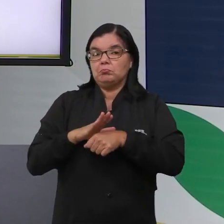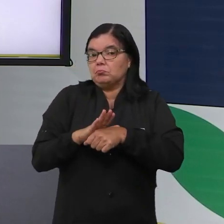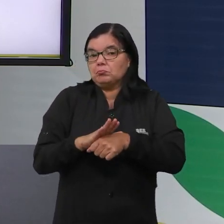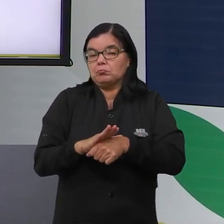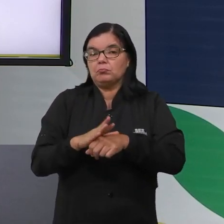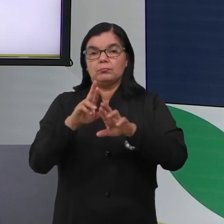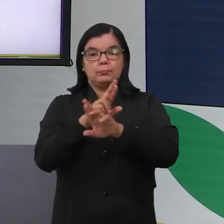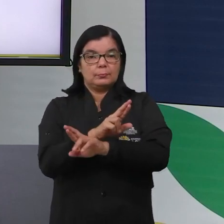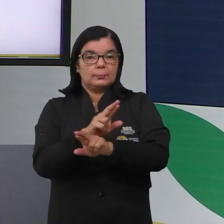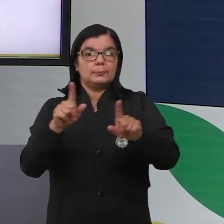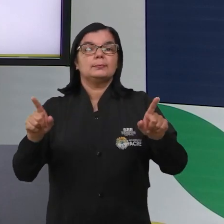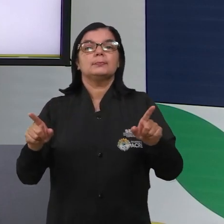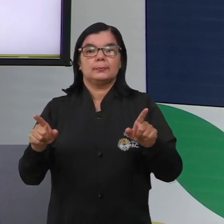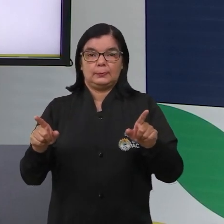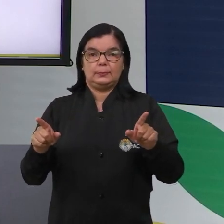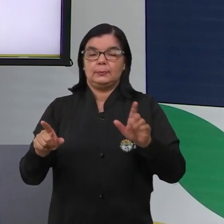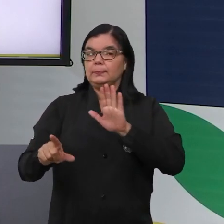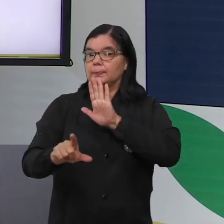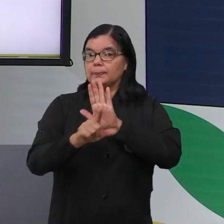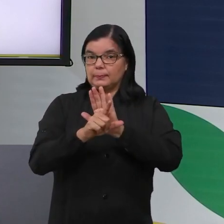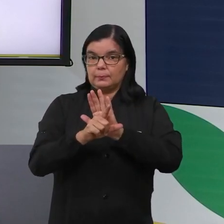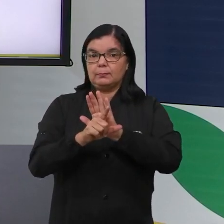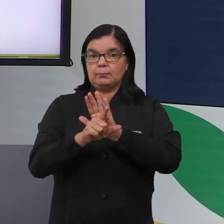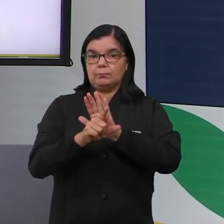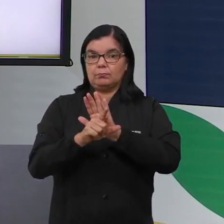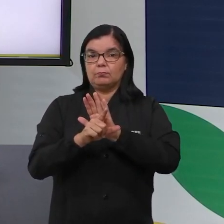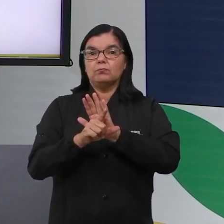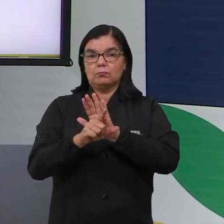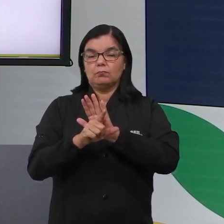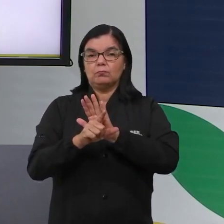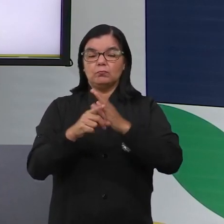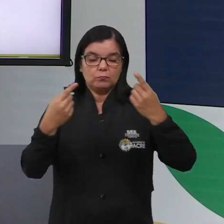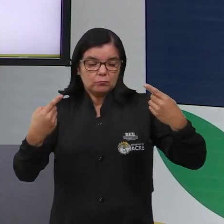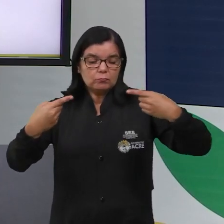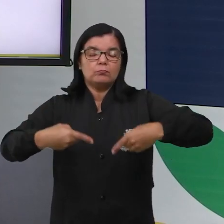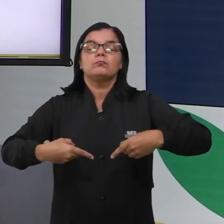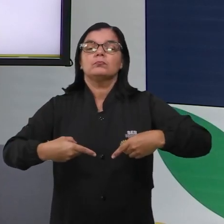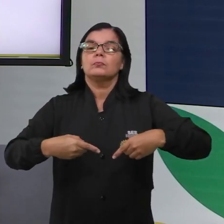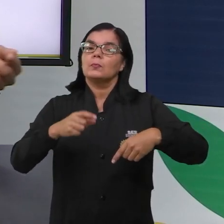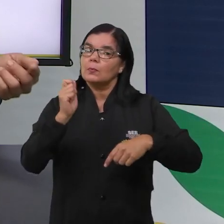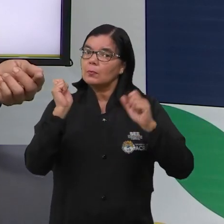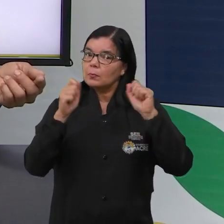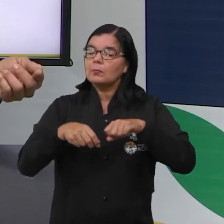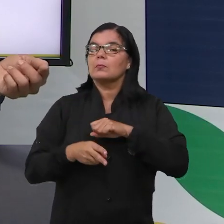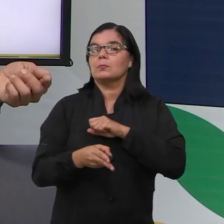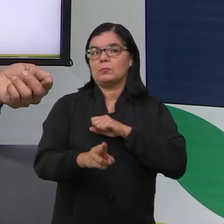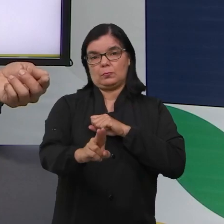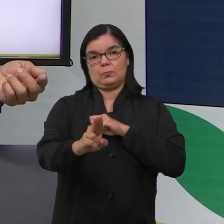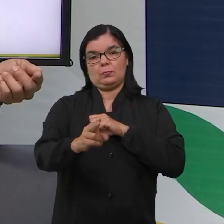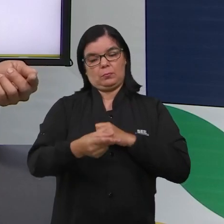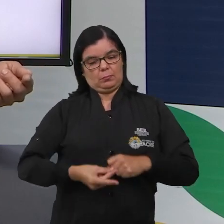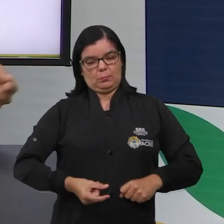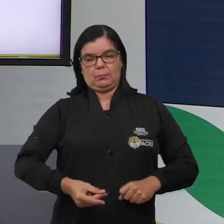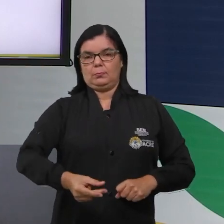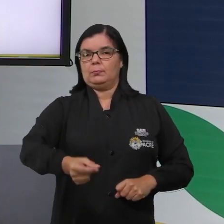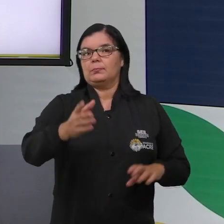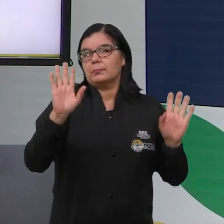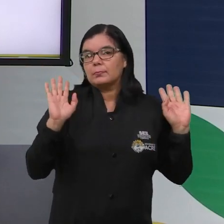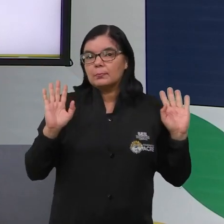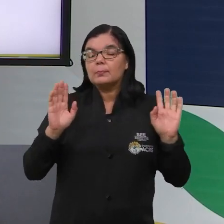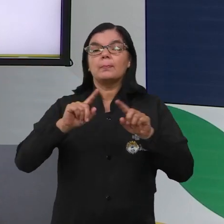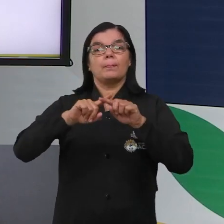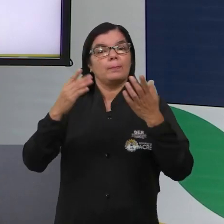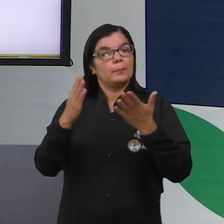essa diferença na lei, uma afronta à lei, possa continuar pela eternidade. Mas,